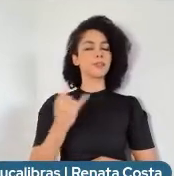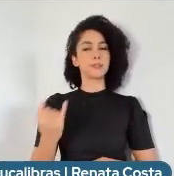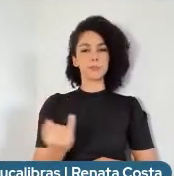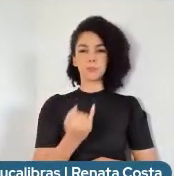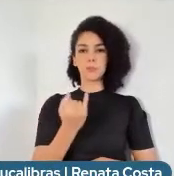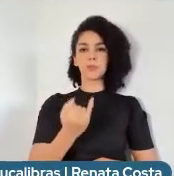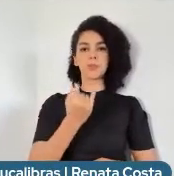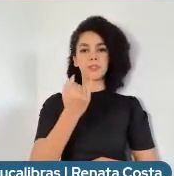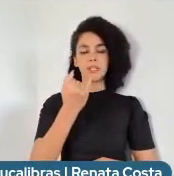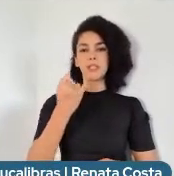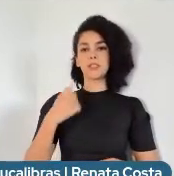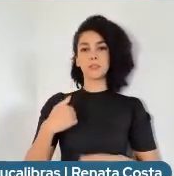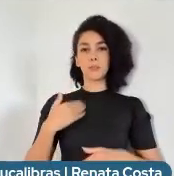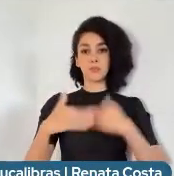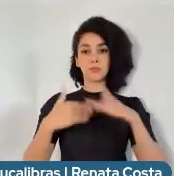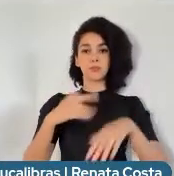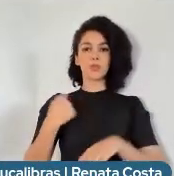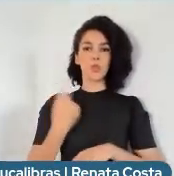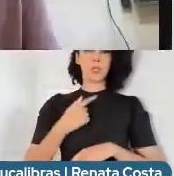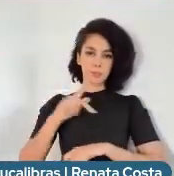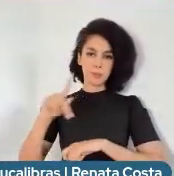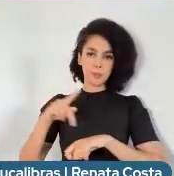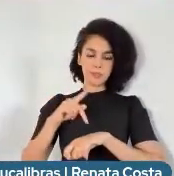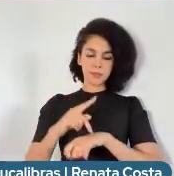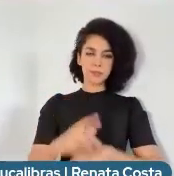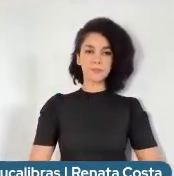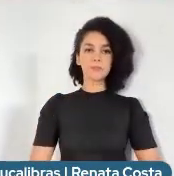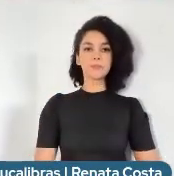para o nosso país.